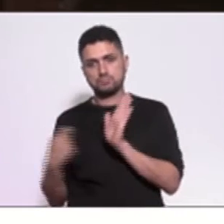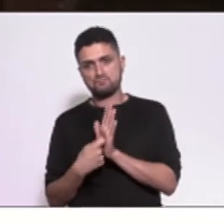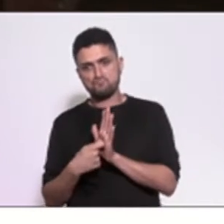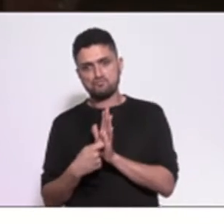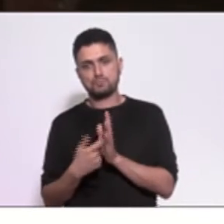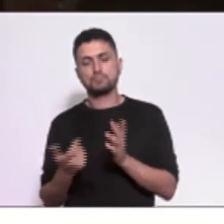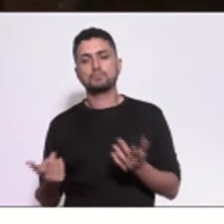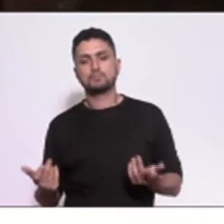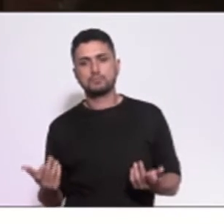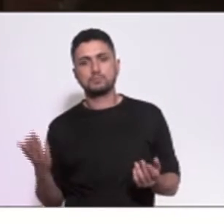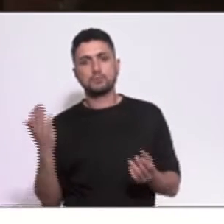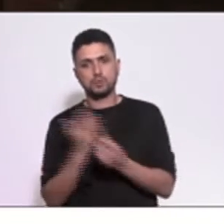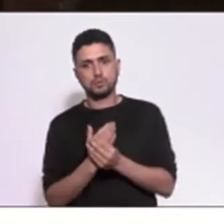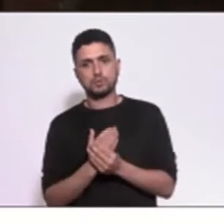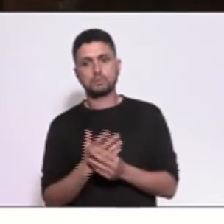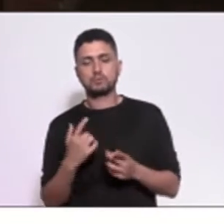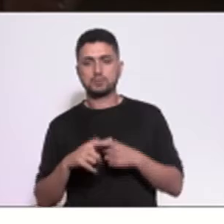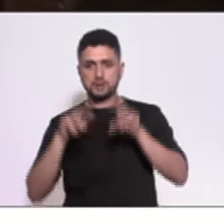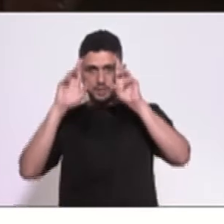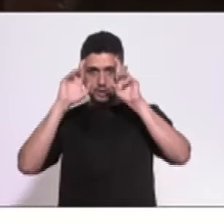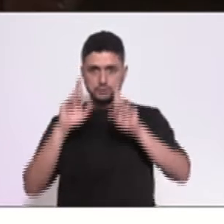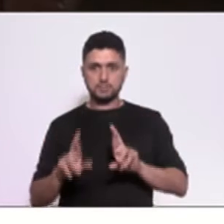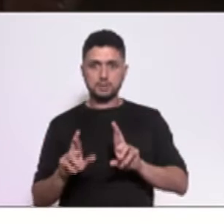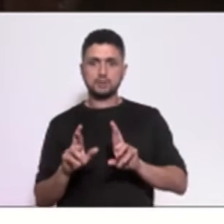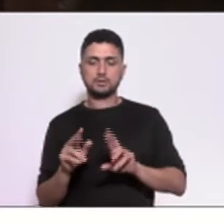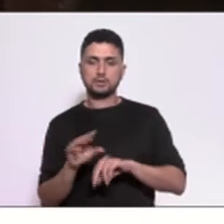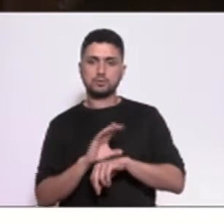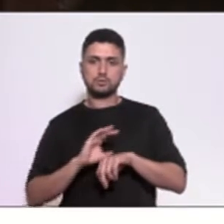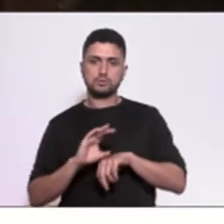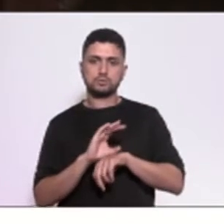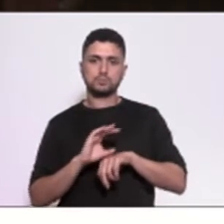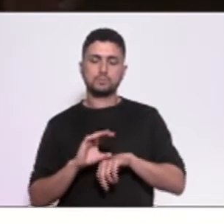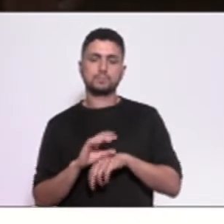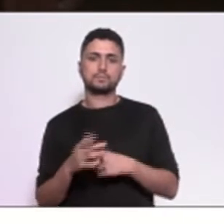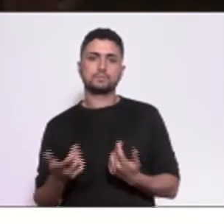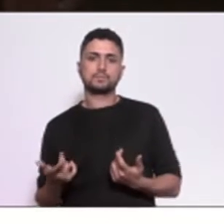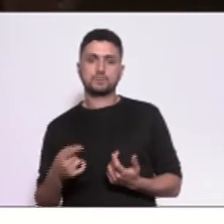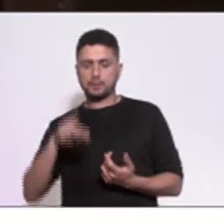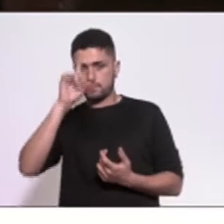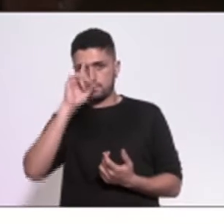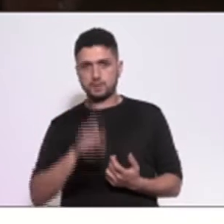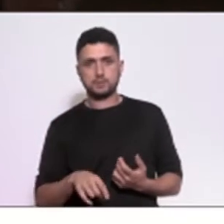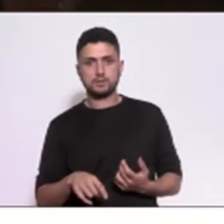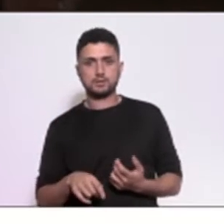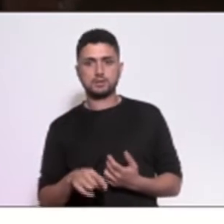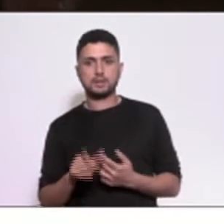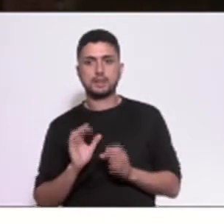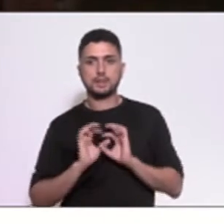o tribunal para que seja respeitada a Constituição, que determina que a